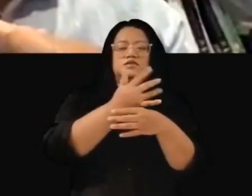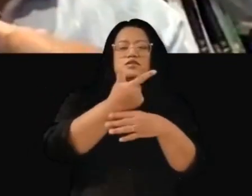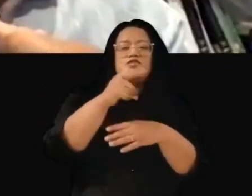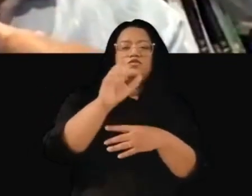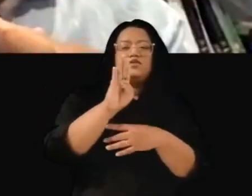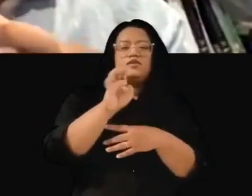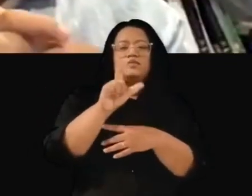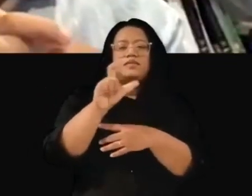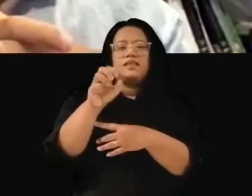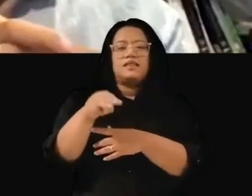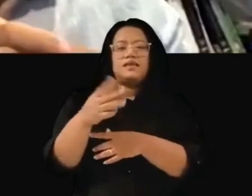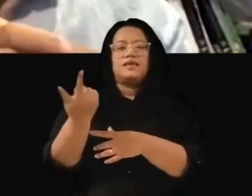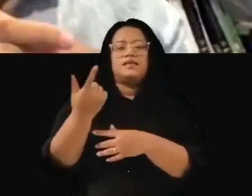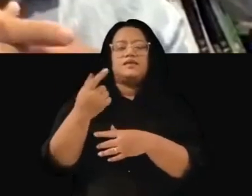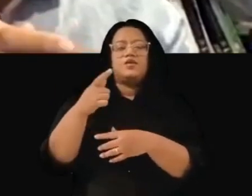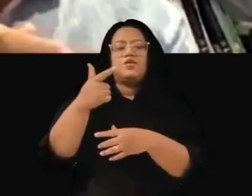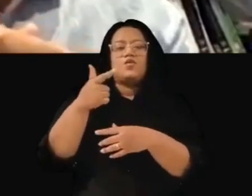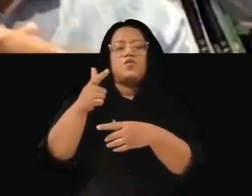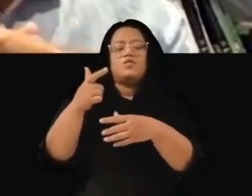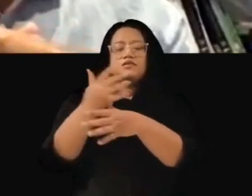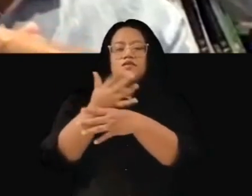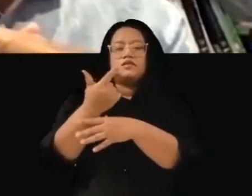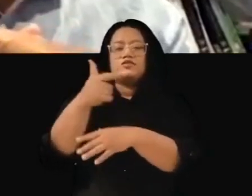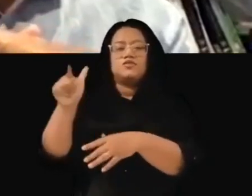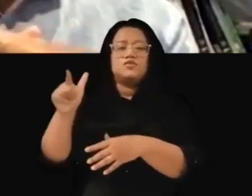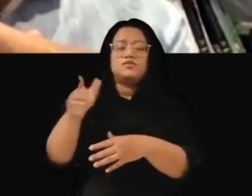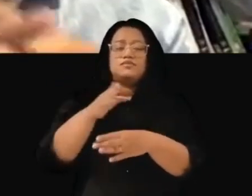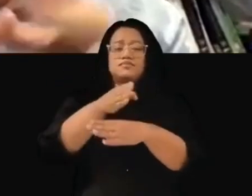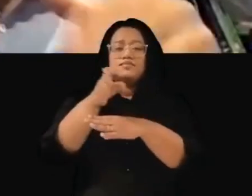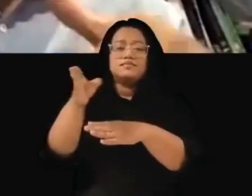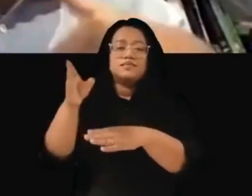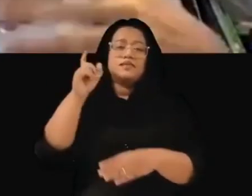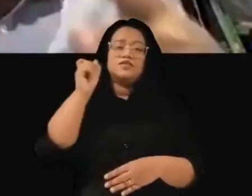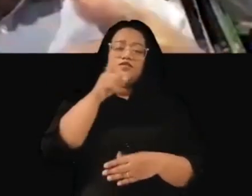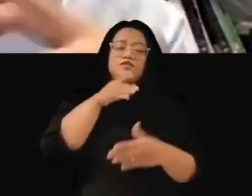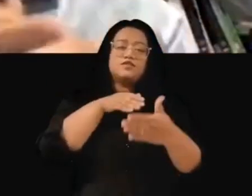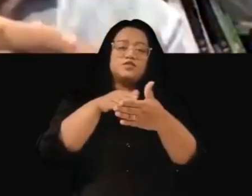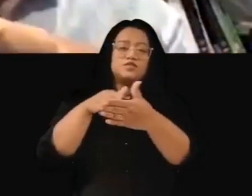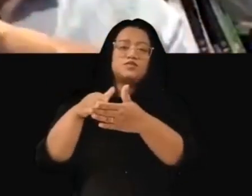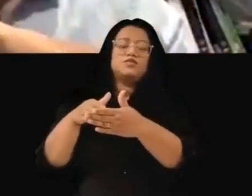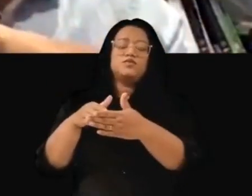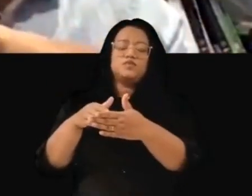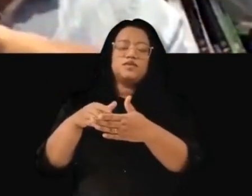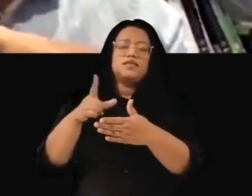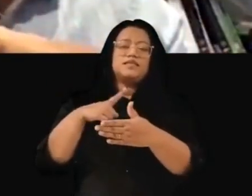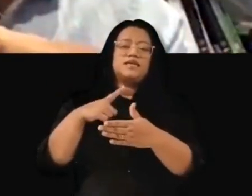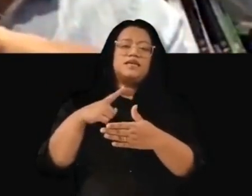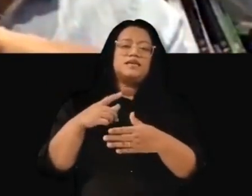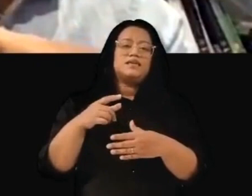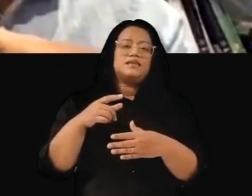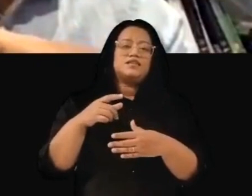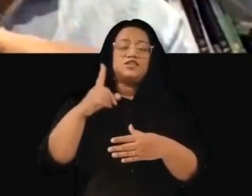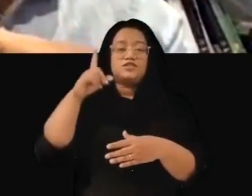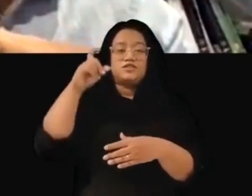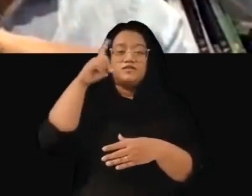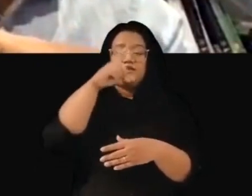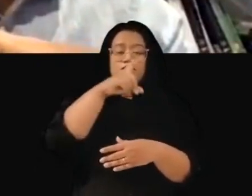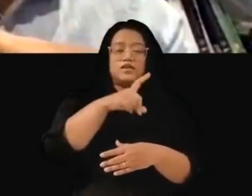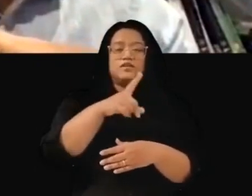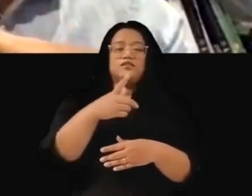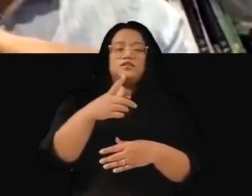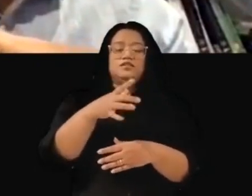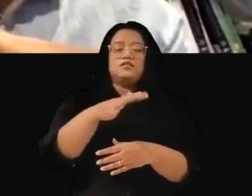como Santarém, enfim, para onde ocorrem as reuniões. Então, temos aí também uma deficiência nesse segmento que